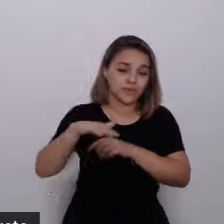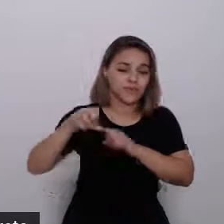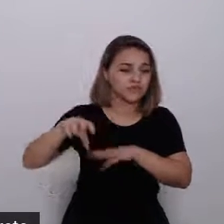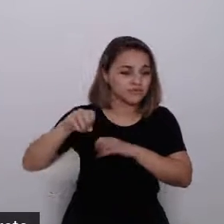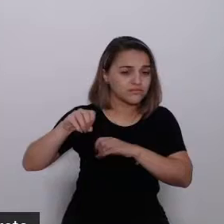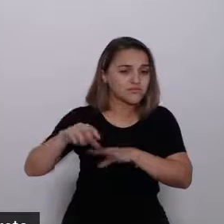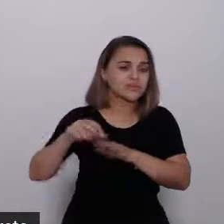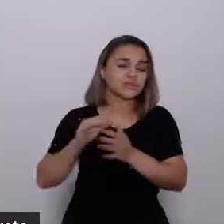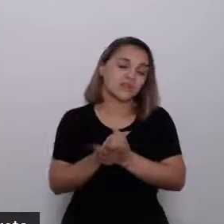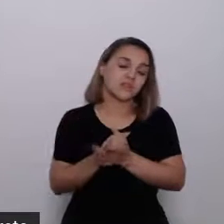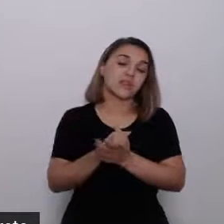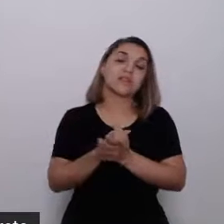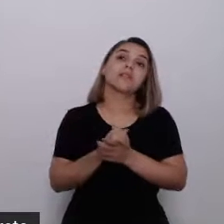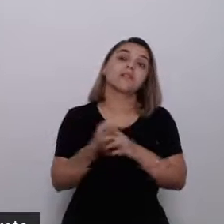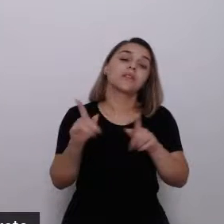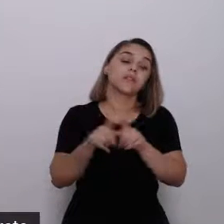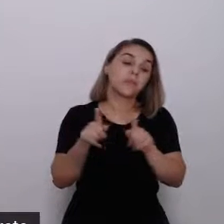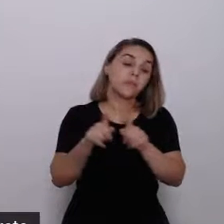a questão